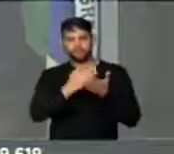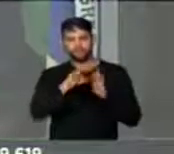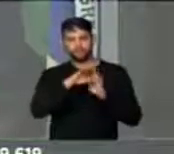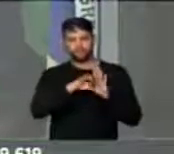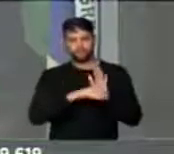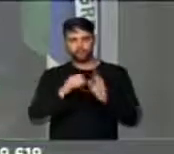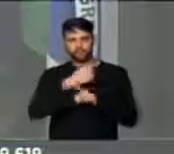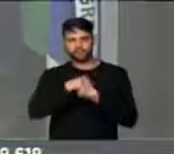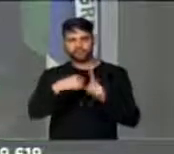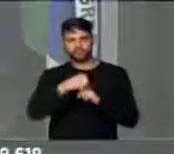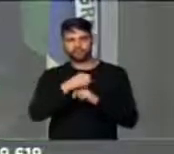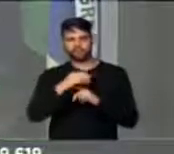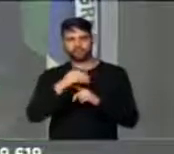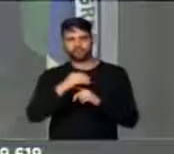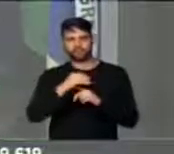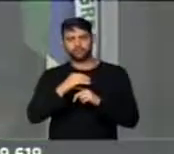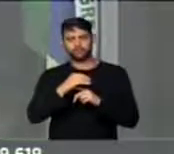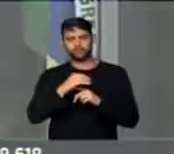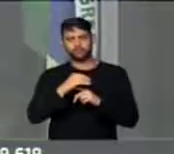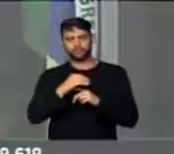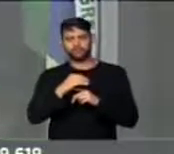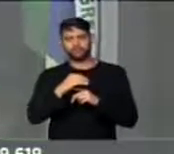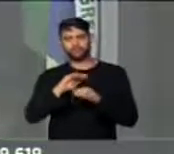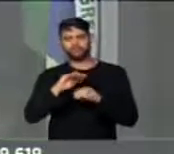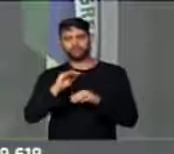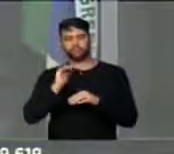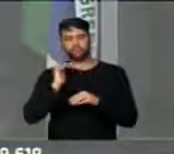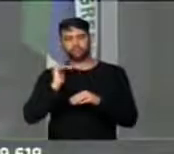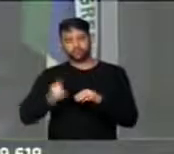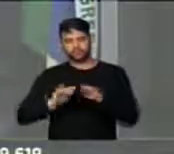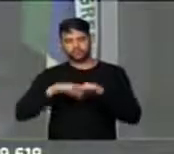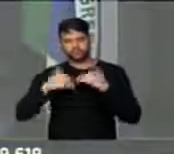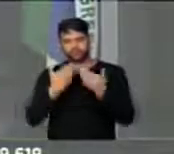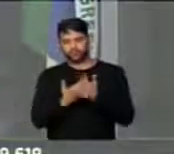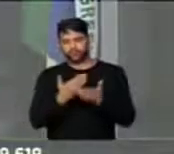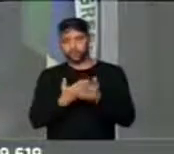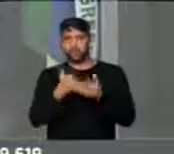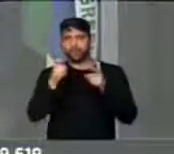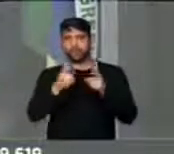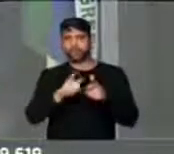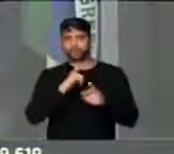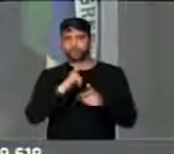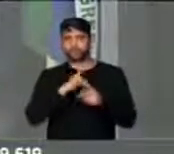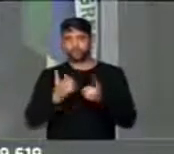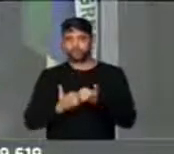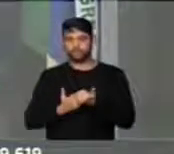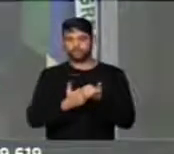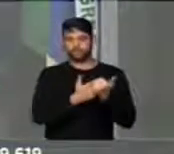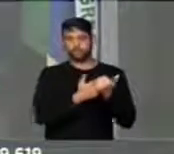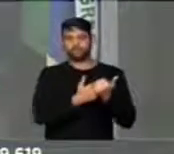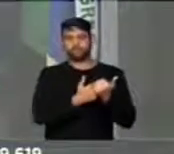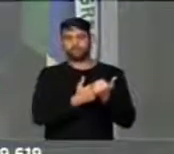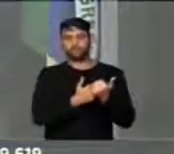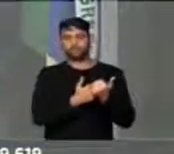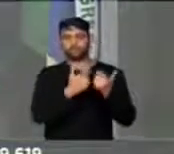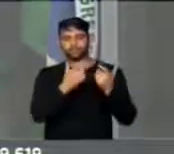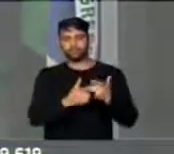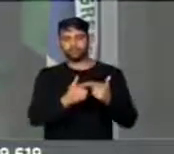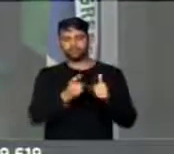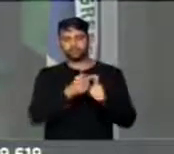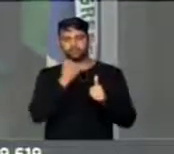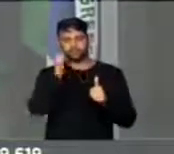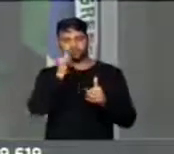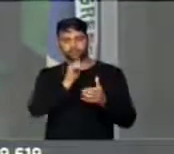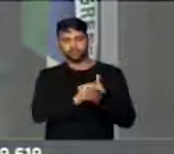programas sociais como Bolsa Escola, onde havia contrapartida, e a